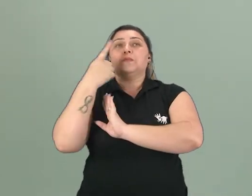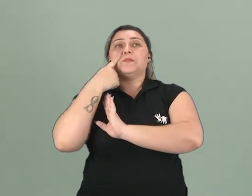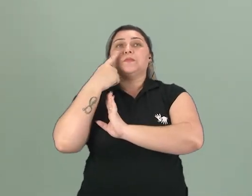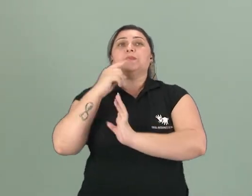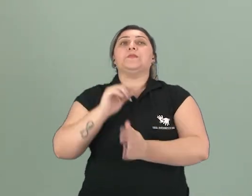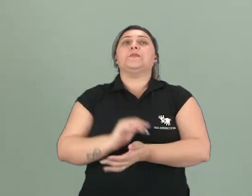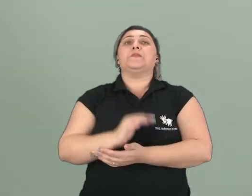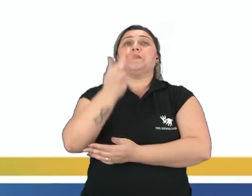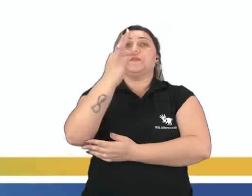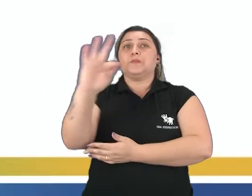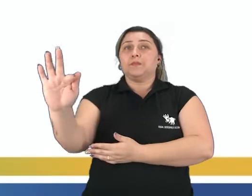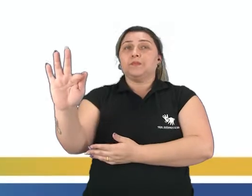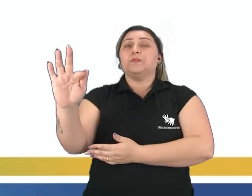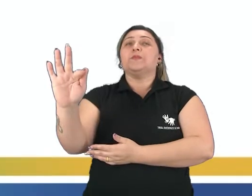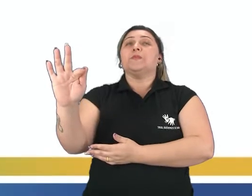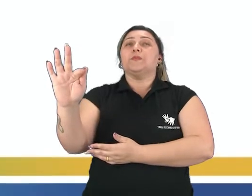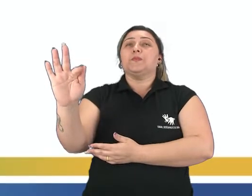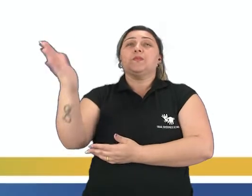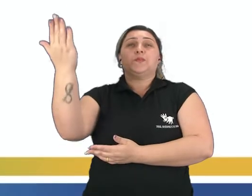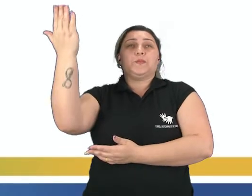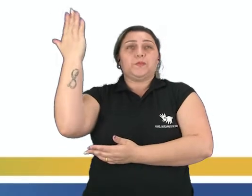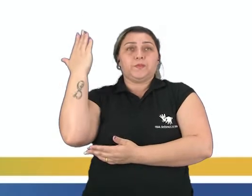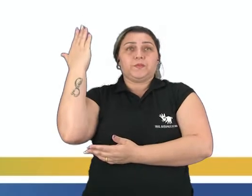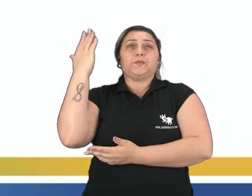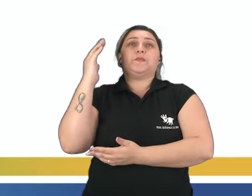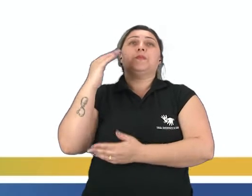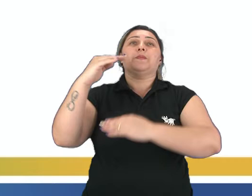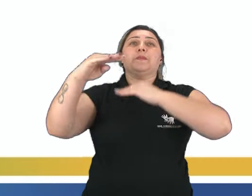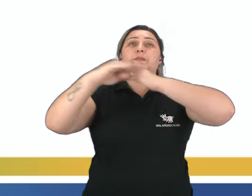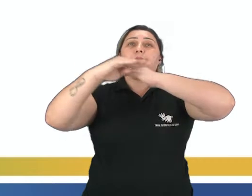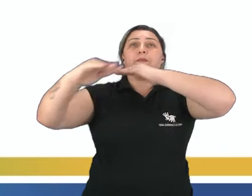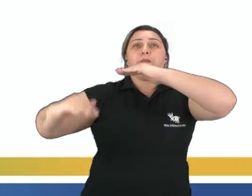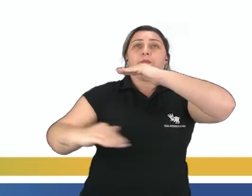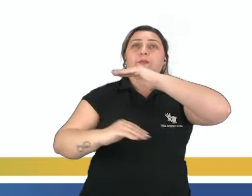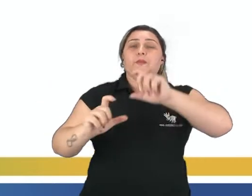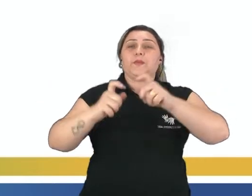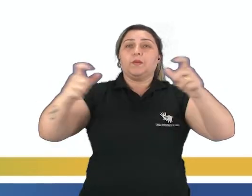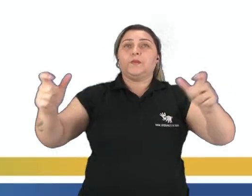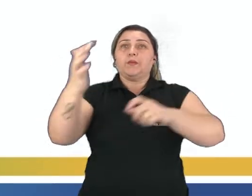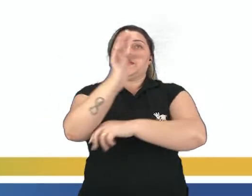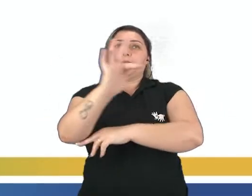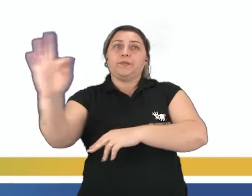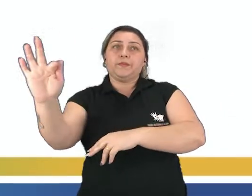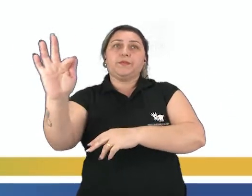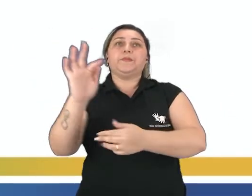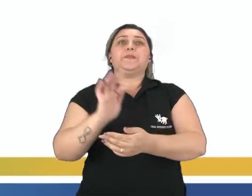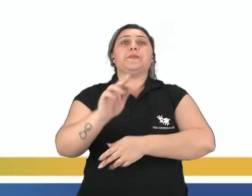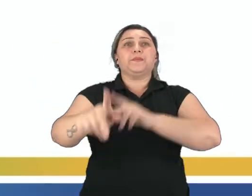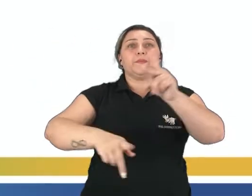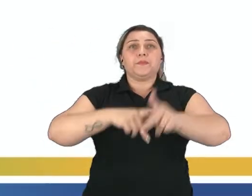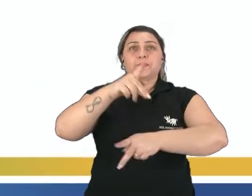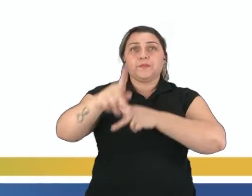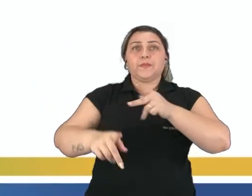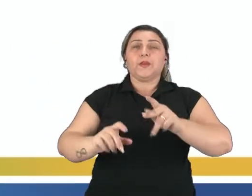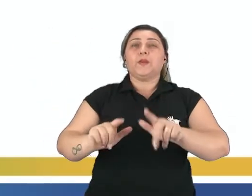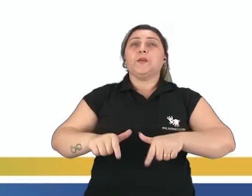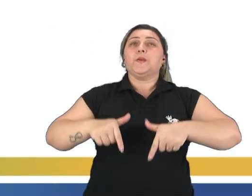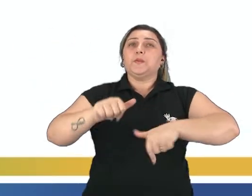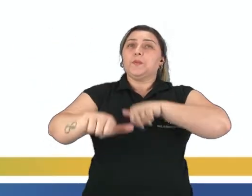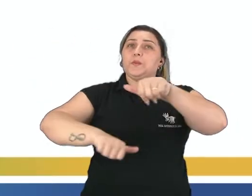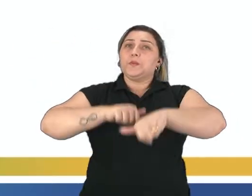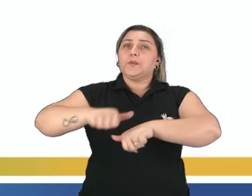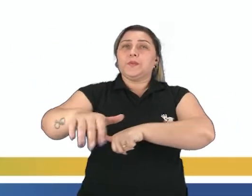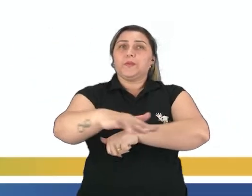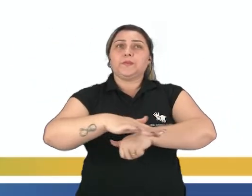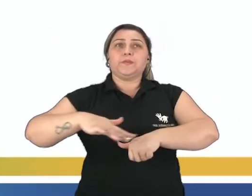Observem. A França do Antigo Regime. As desigualdades sociais aumentaram muito na França e a população passou a